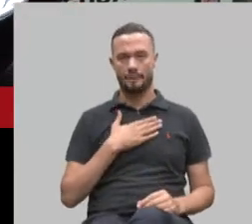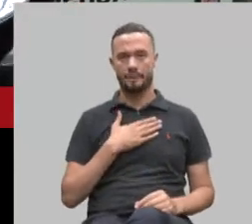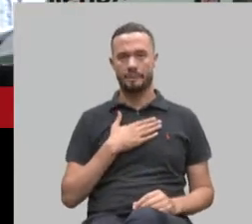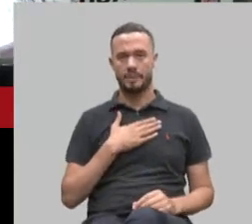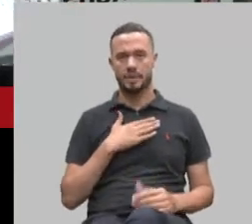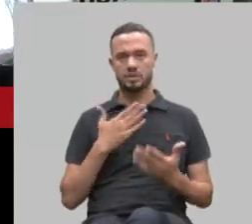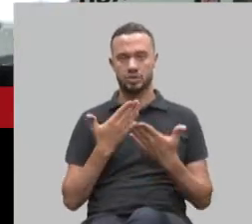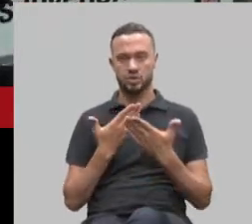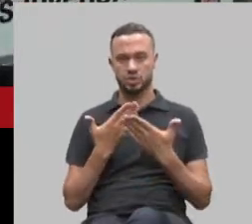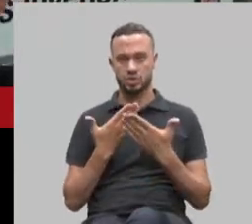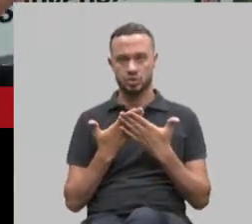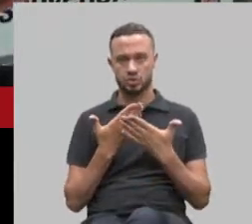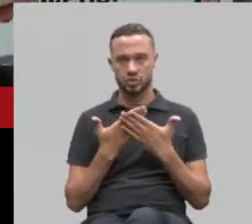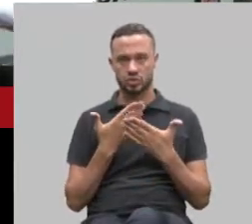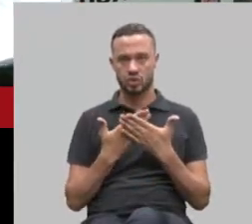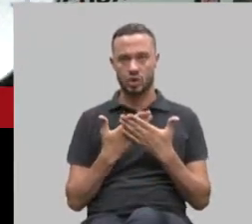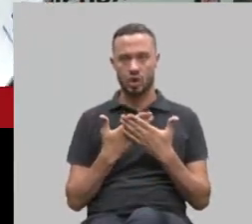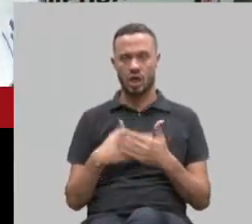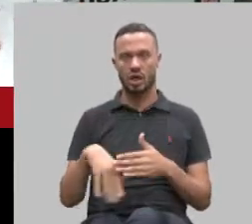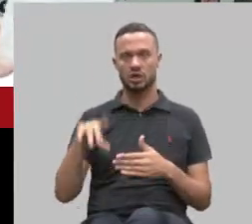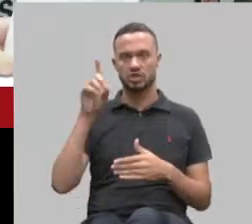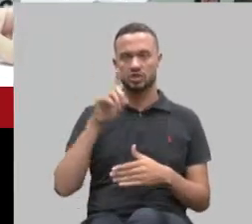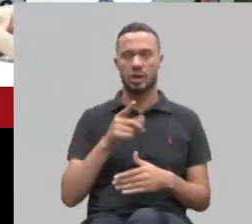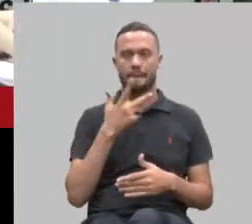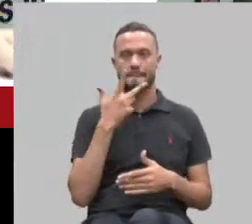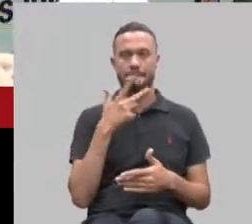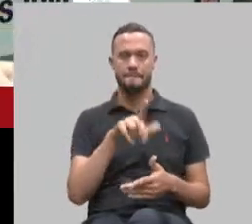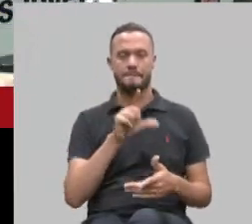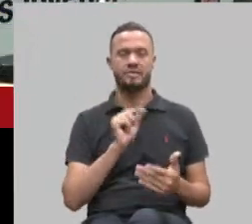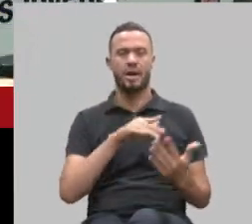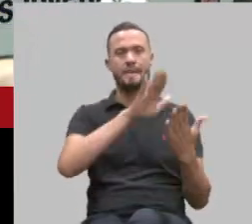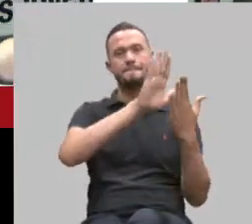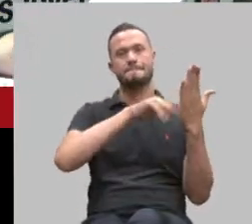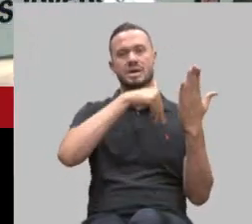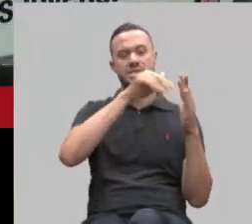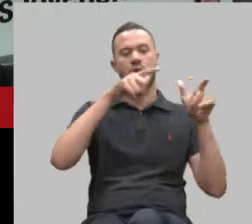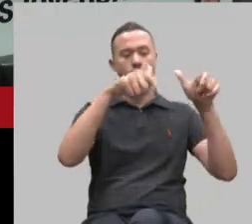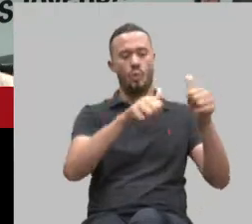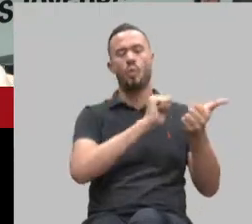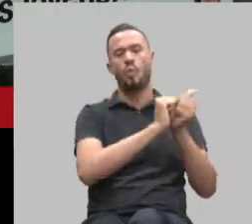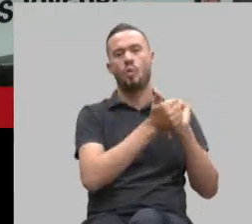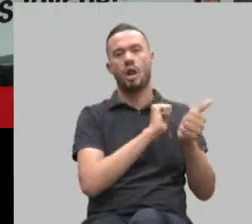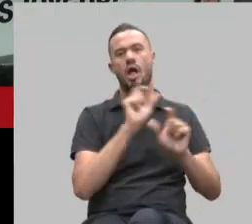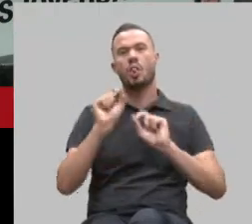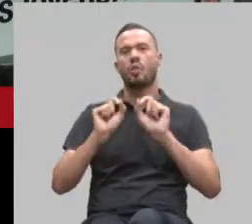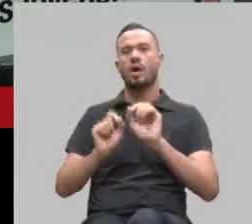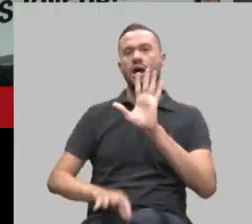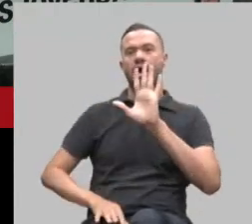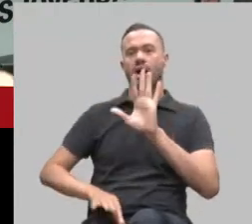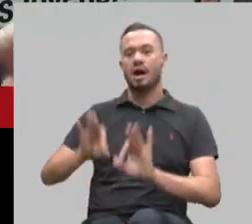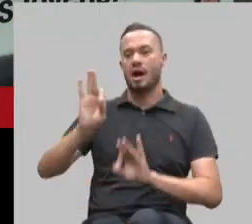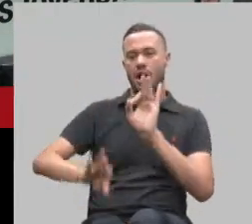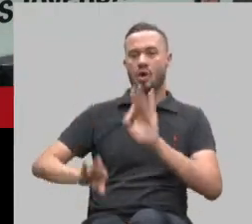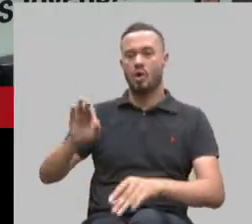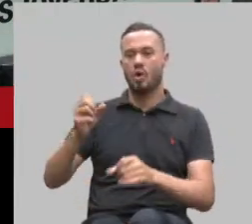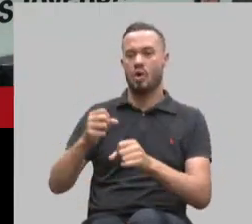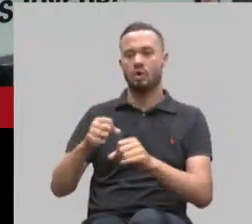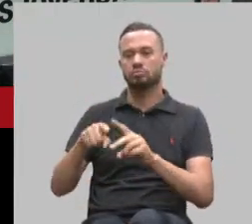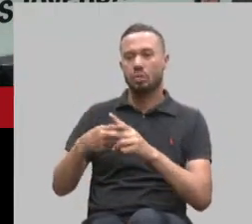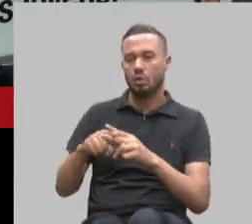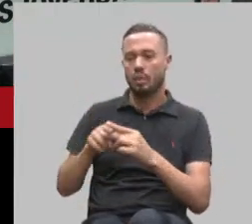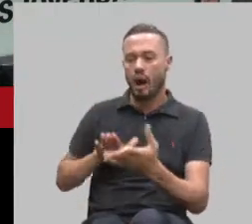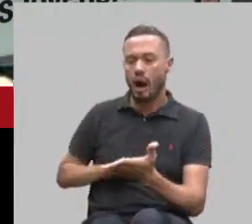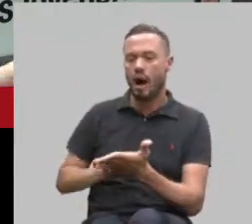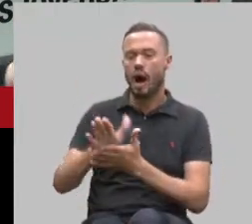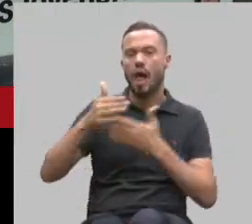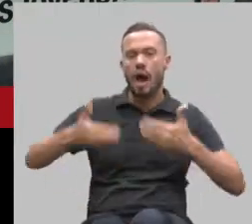preferiu pintar uma quadra do que consertar uma rampa de acessibilidade paraa cadeirante